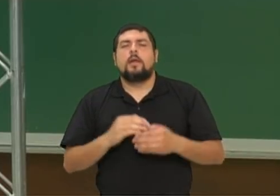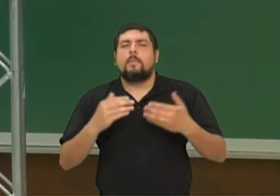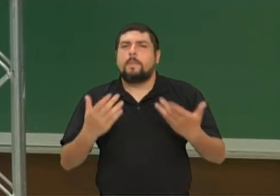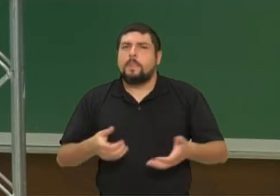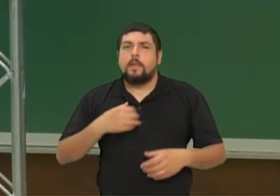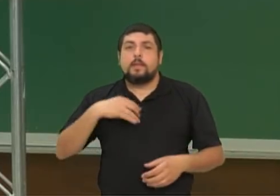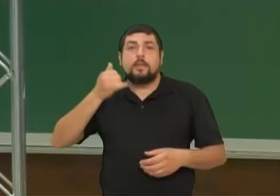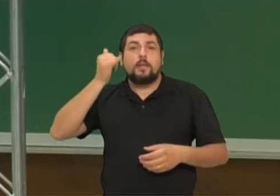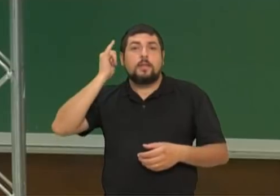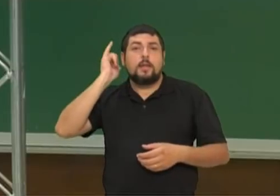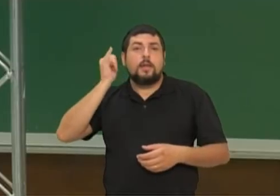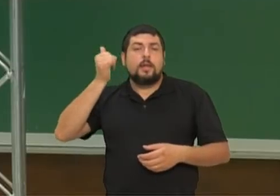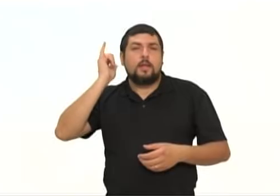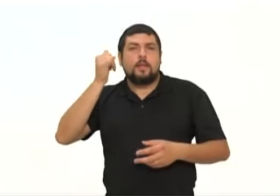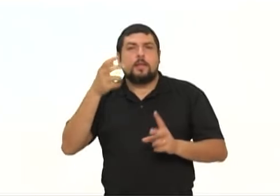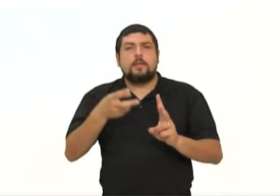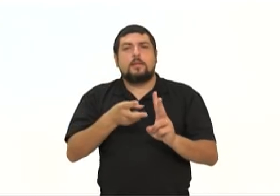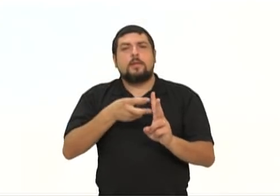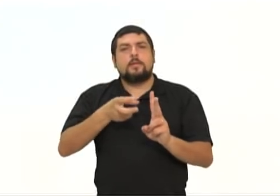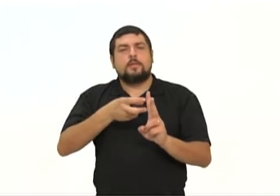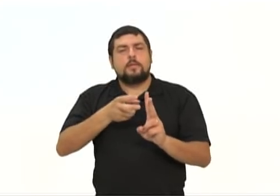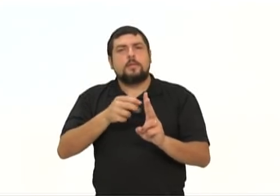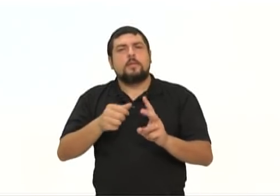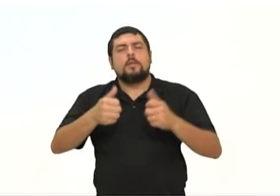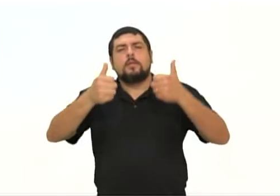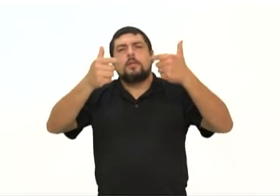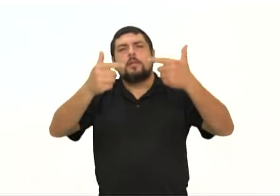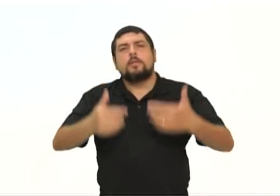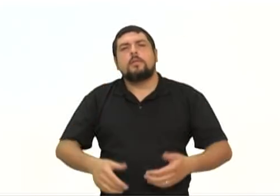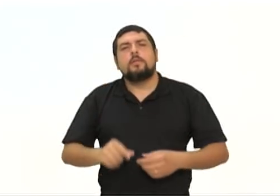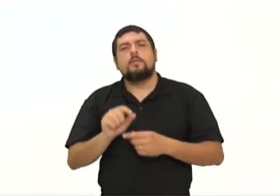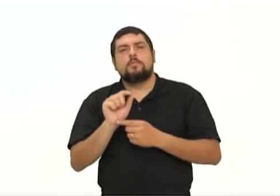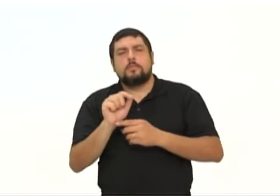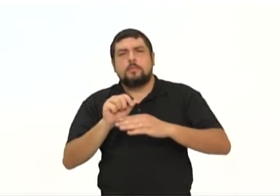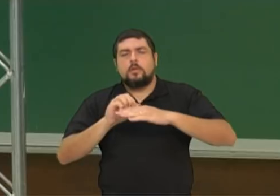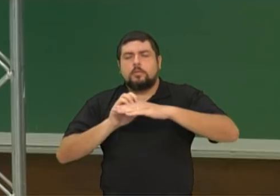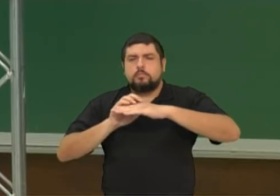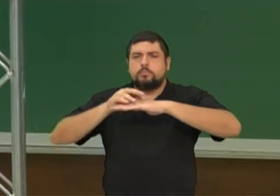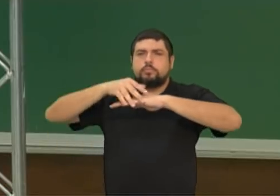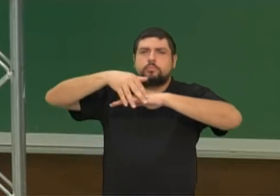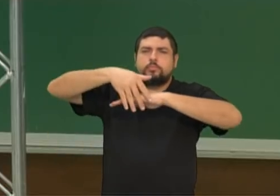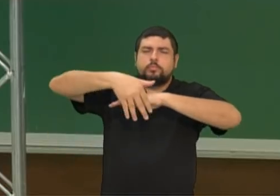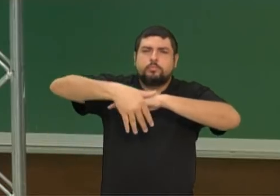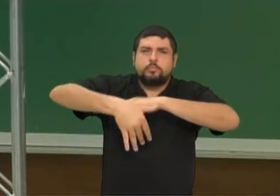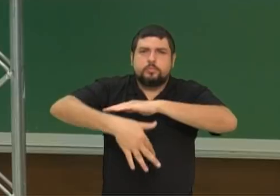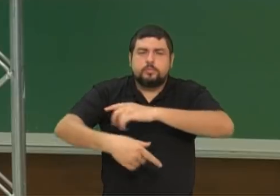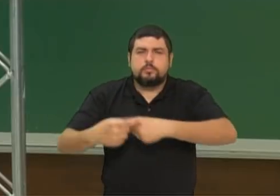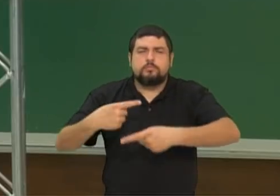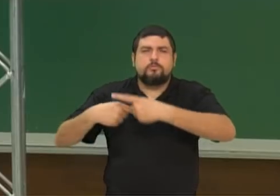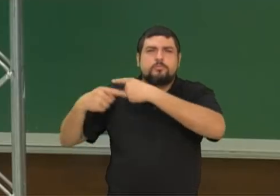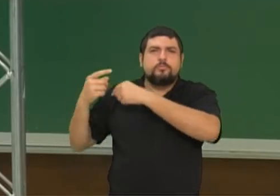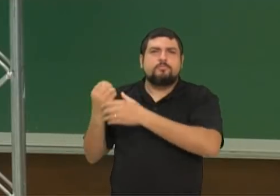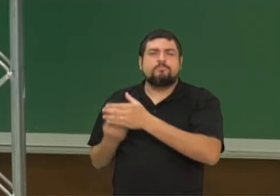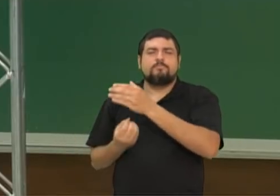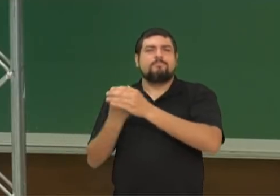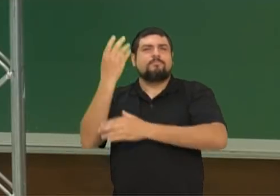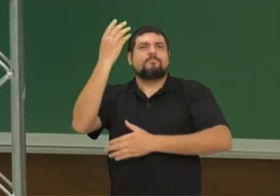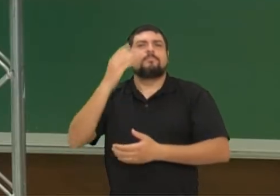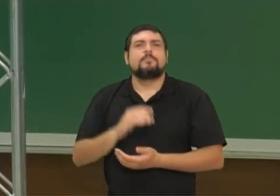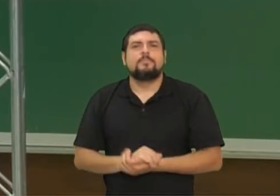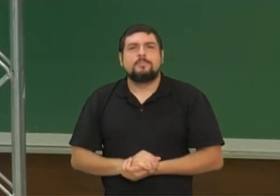que explica a formação das cataratas do Iguaçu. Legal?